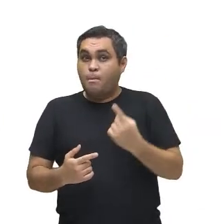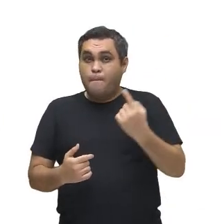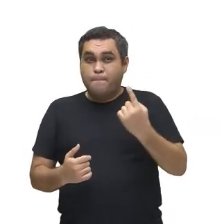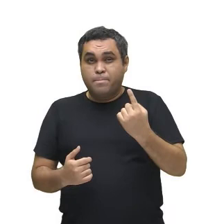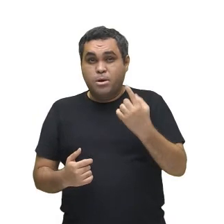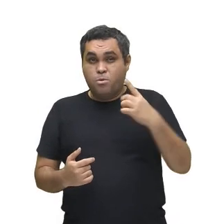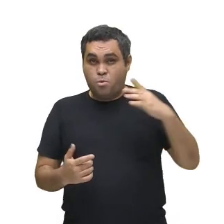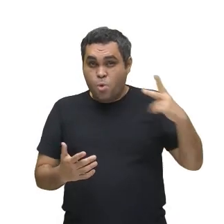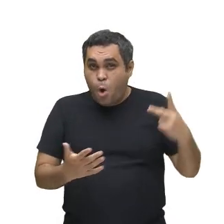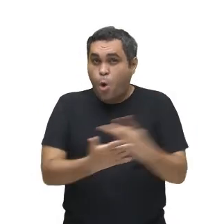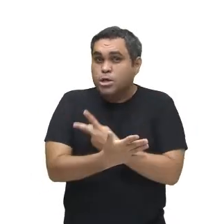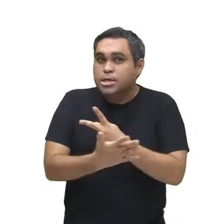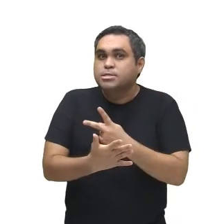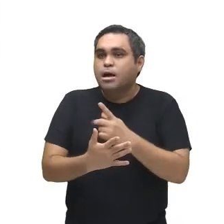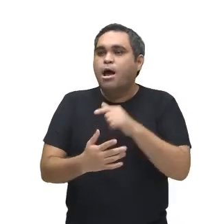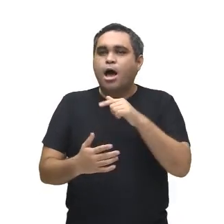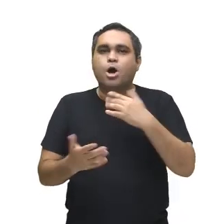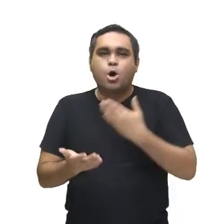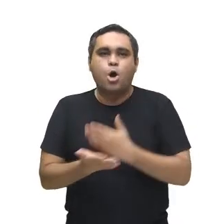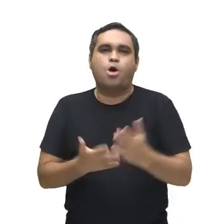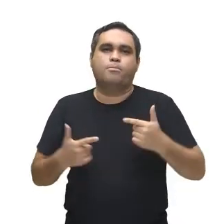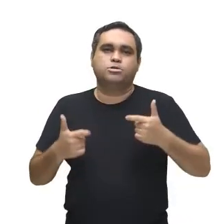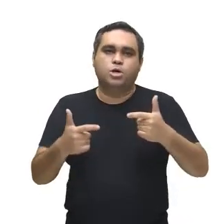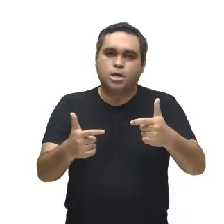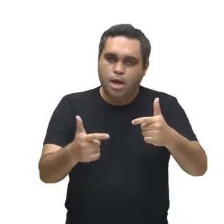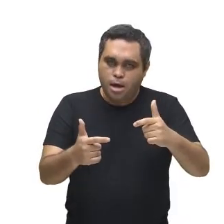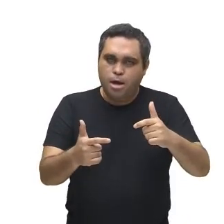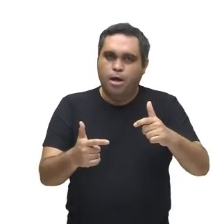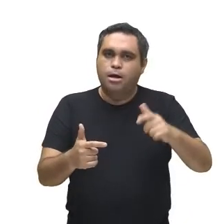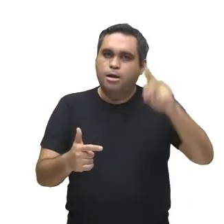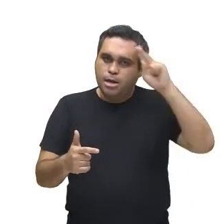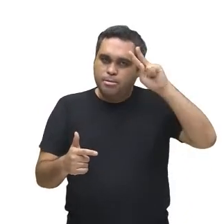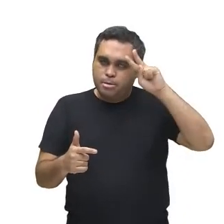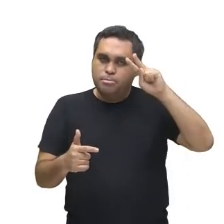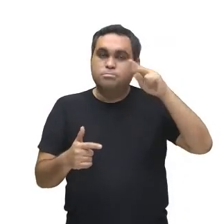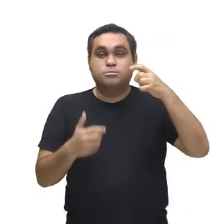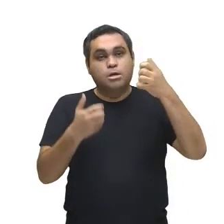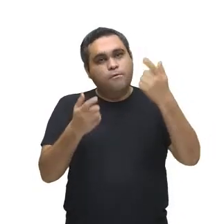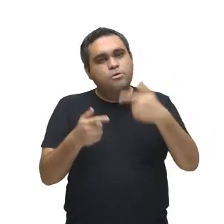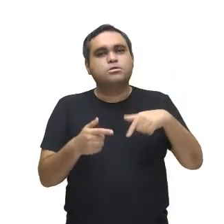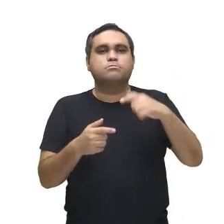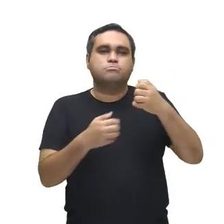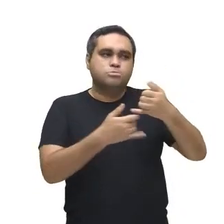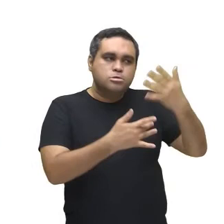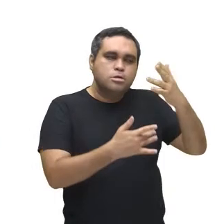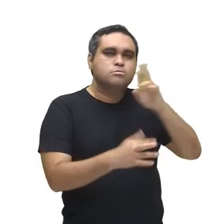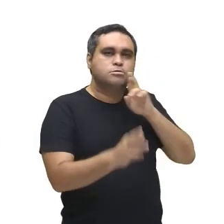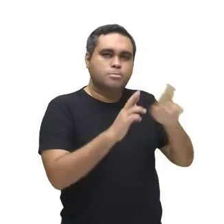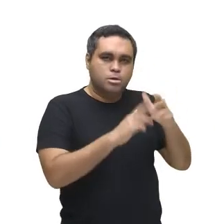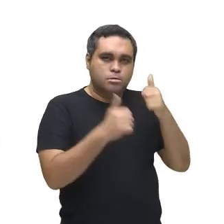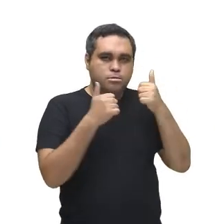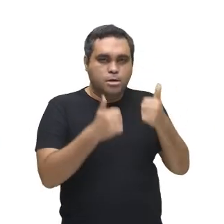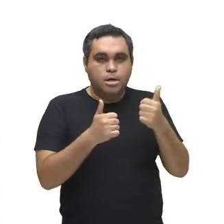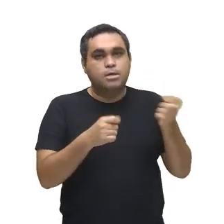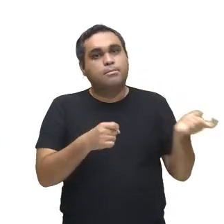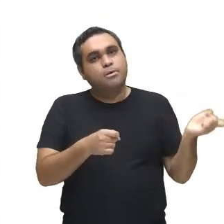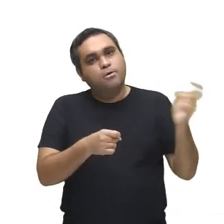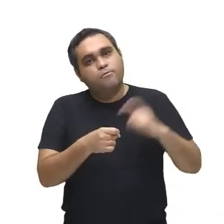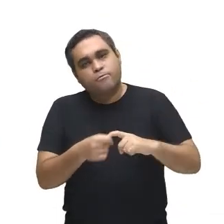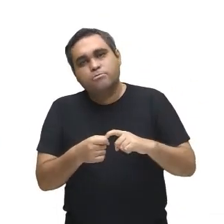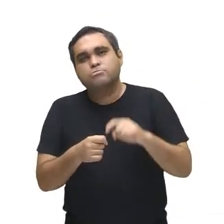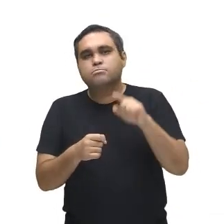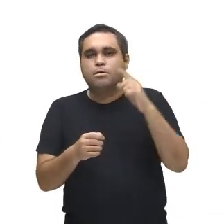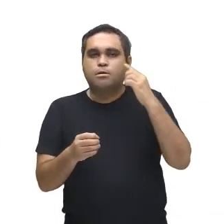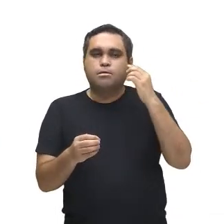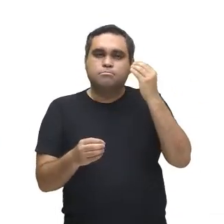considerado o estopim da guerra. Vocês vão ver qual é esse evento, vão escrever no chat para a gente, e daqui a pouco a gente vai voltar com a resposta de